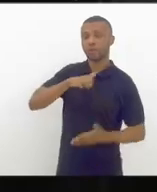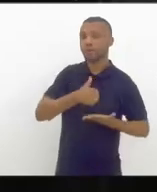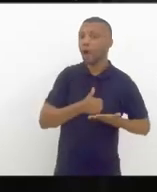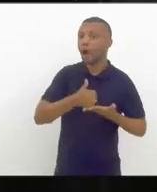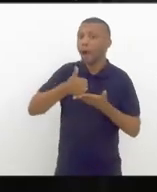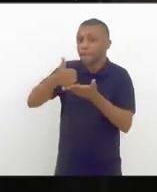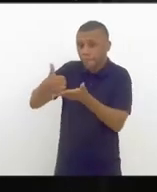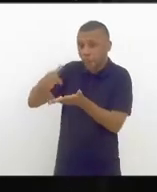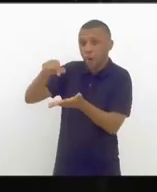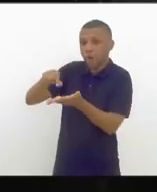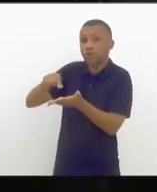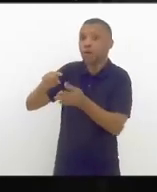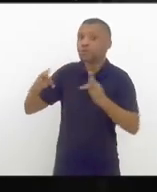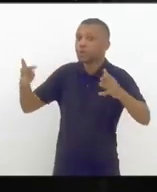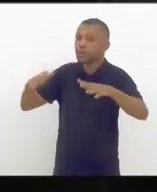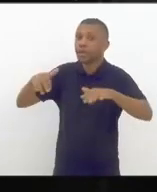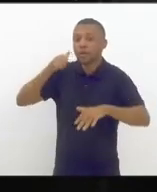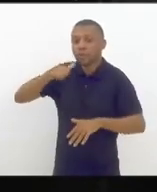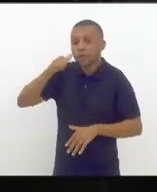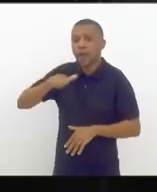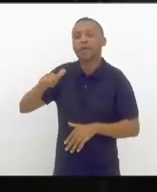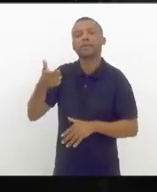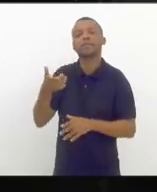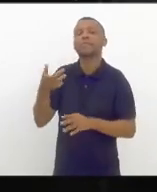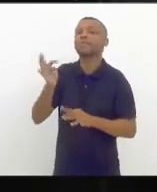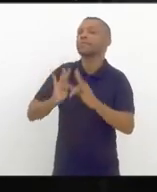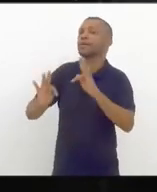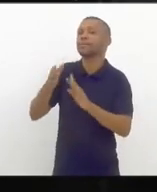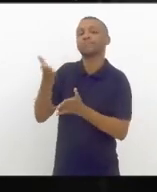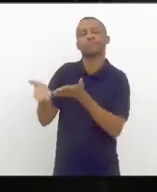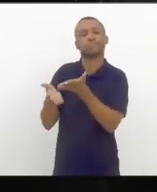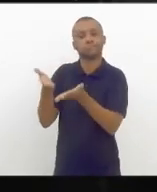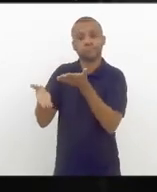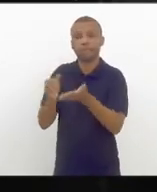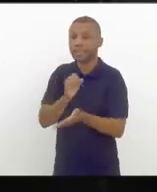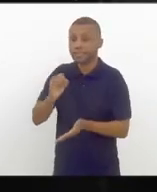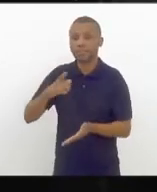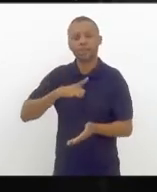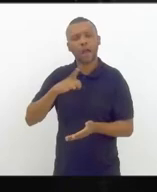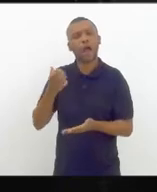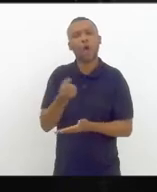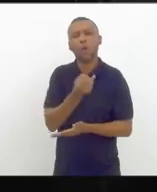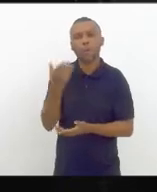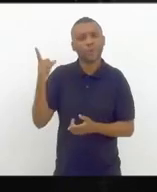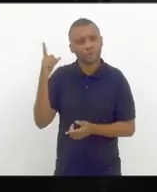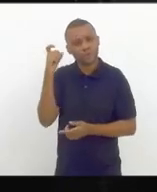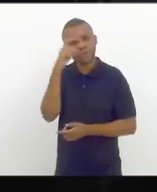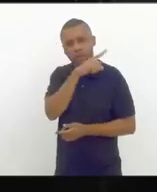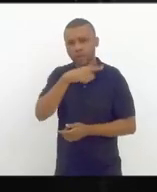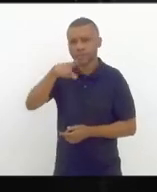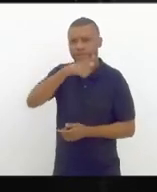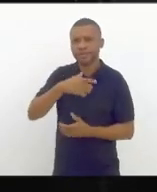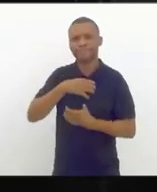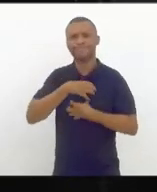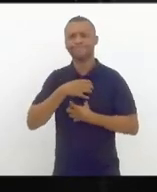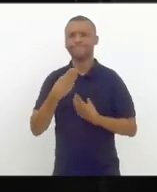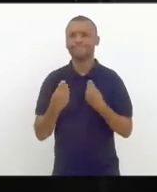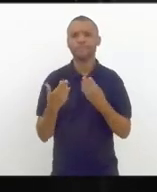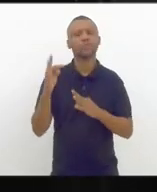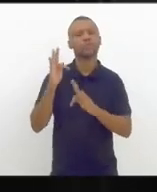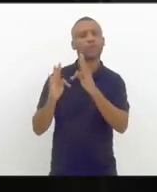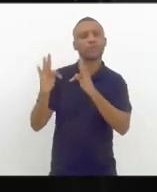que estão fazendo tratamento nosso gabinete à disposição Num caso de dificuldade que você esteja tendo no tratamento